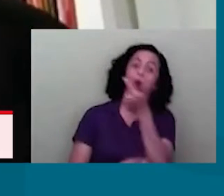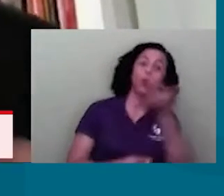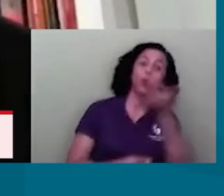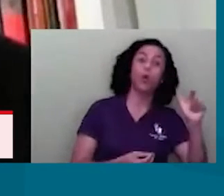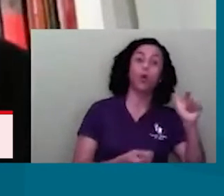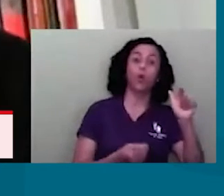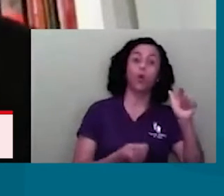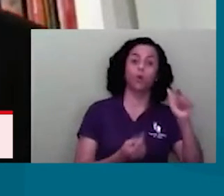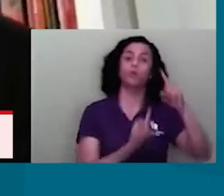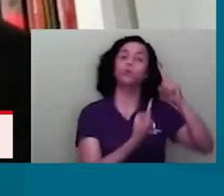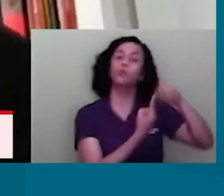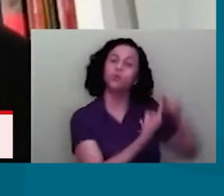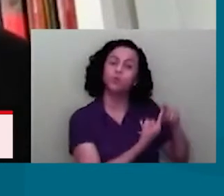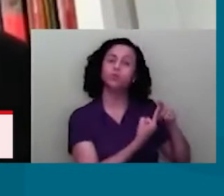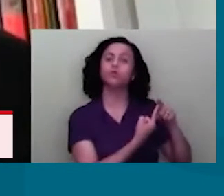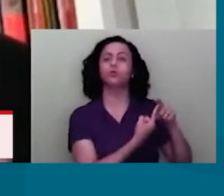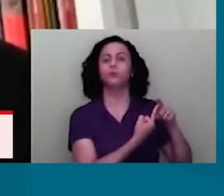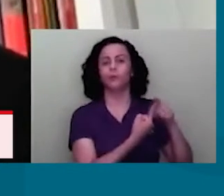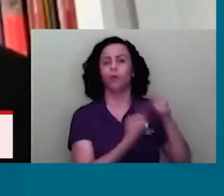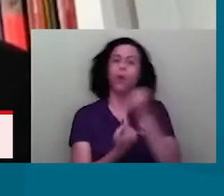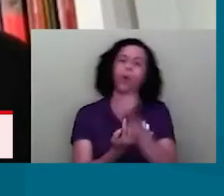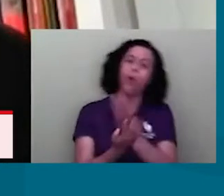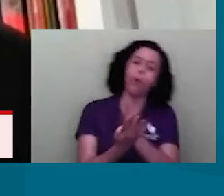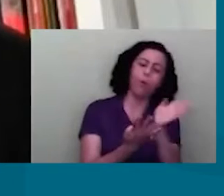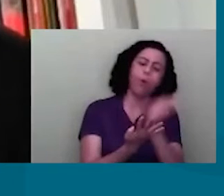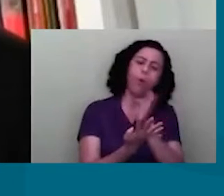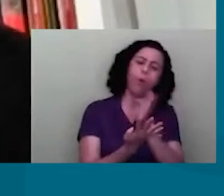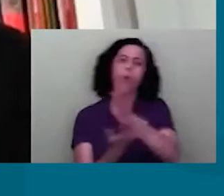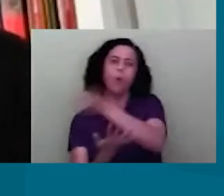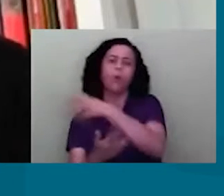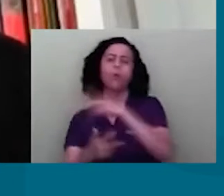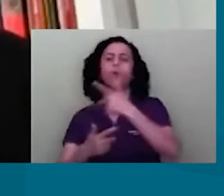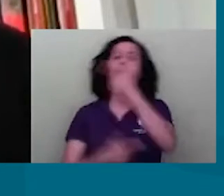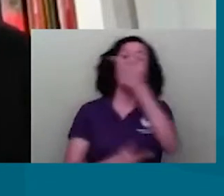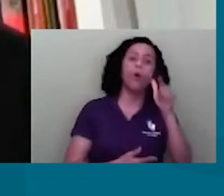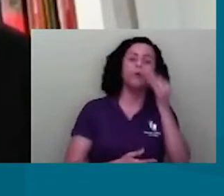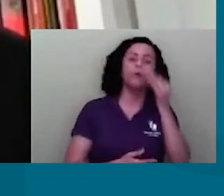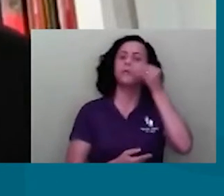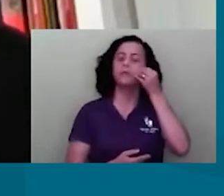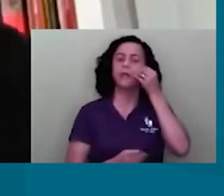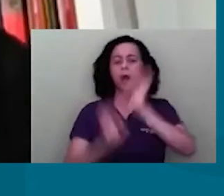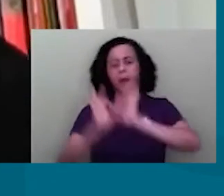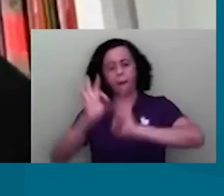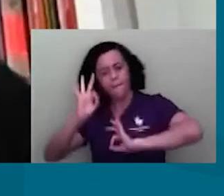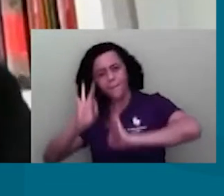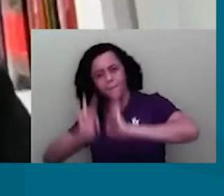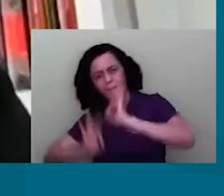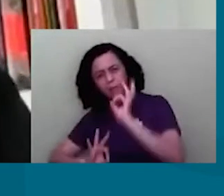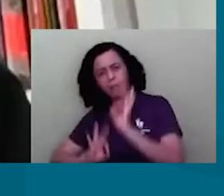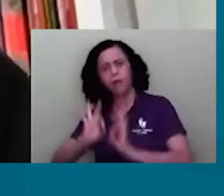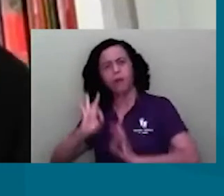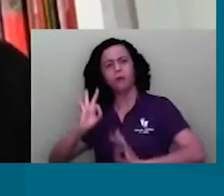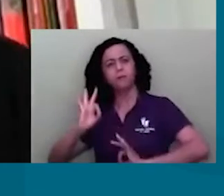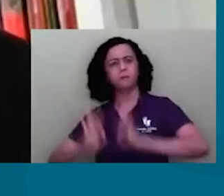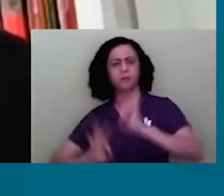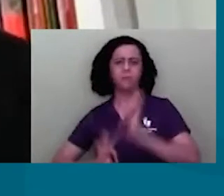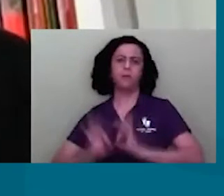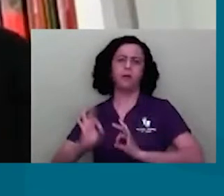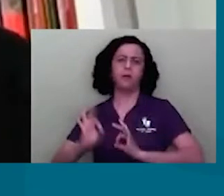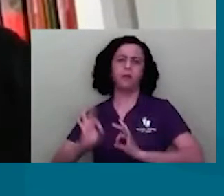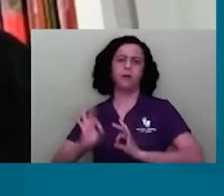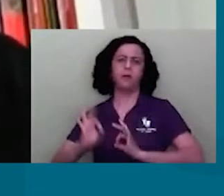outro caminho, por um outro viés, que é o viés do planejamento e é o viés da